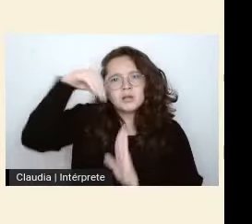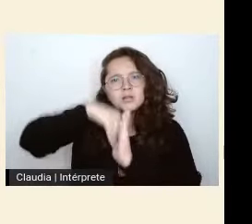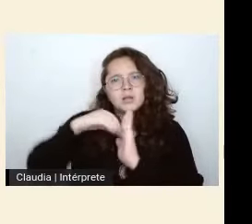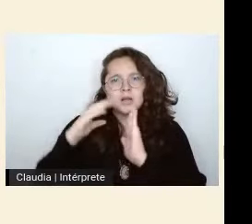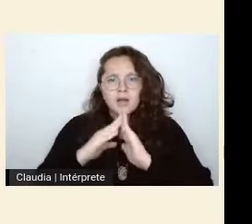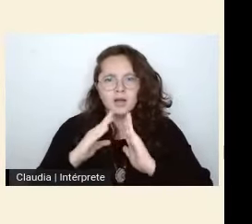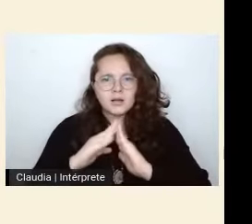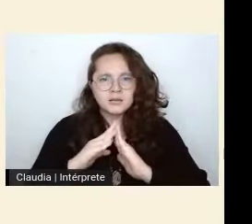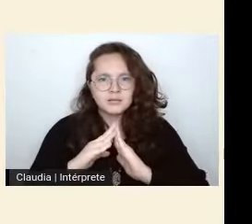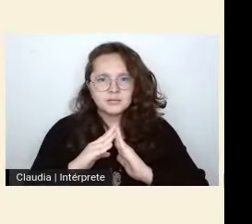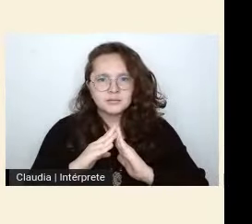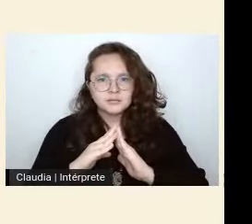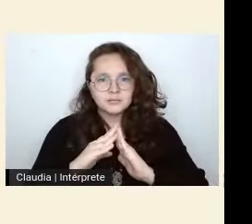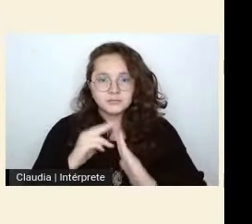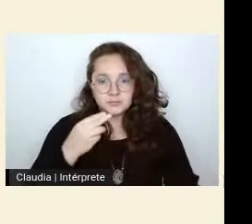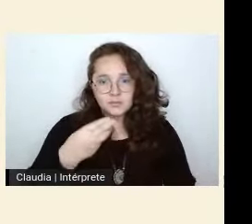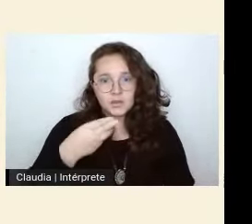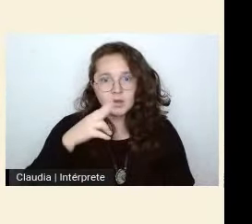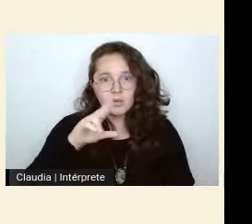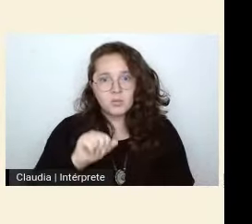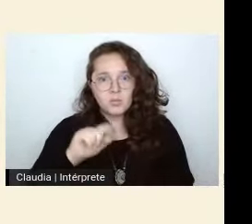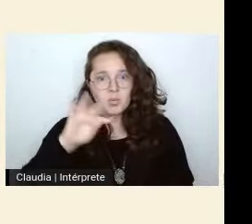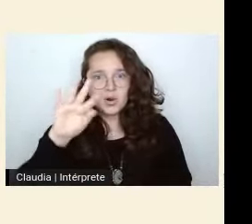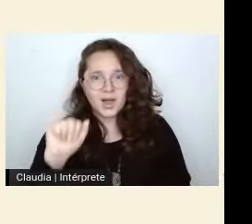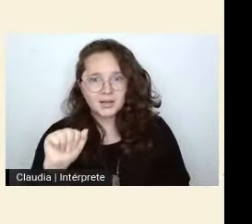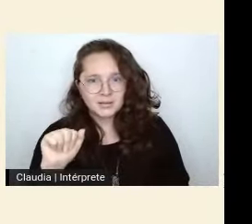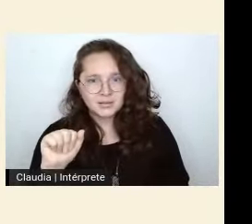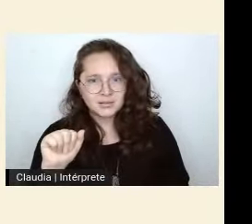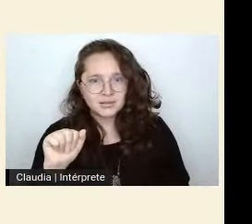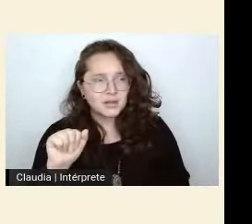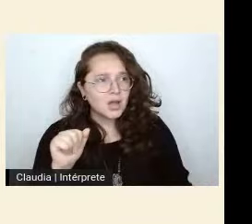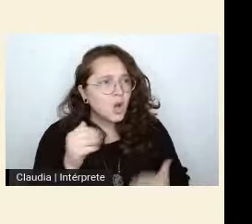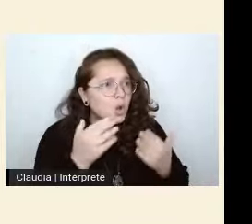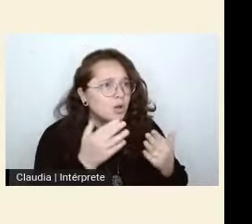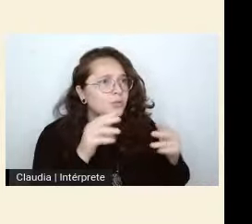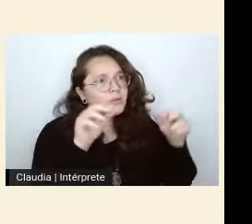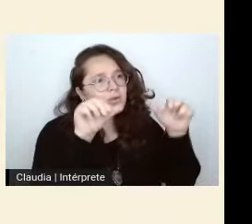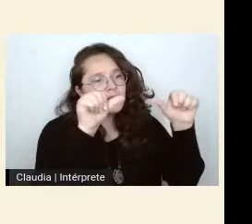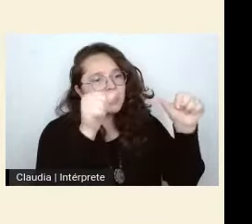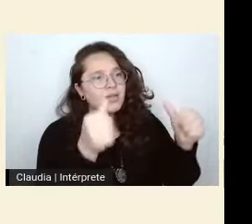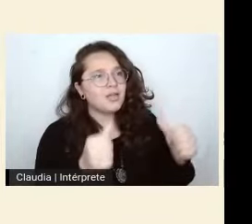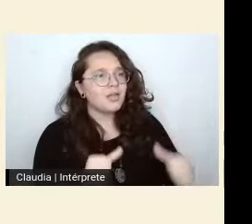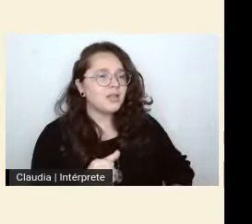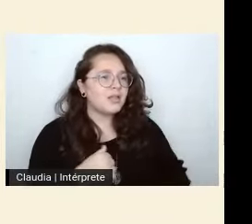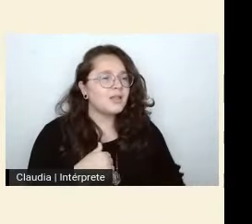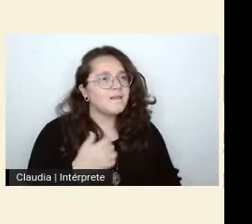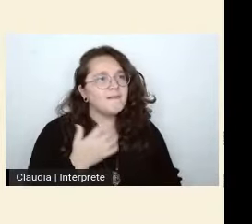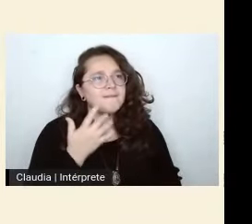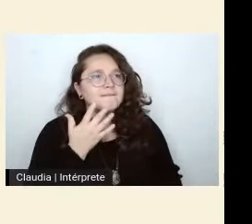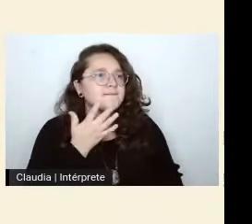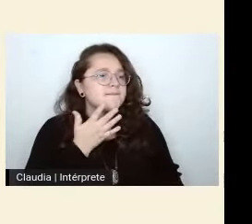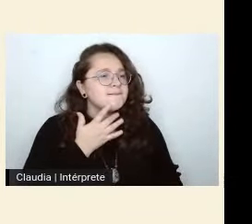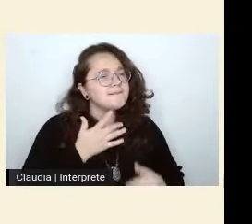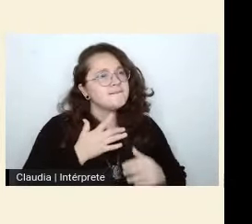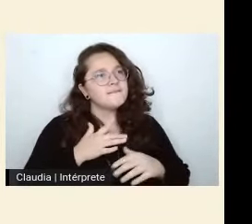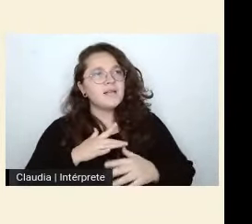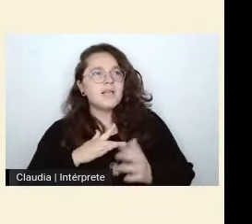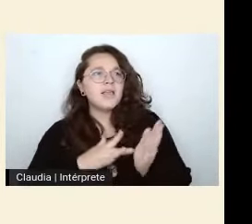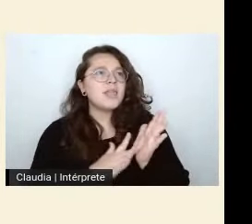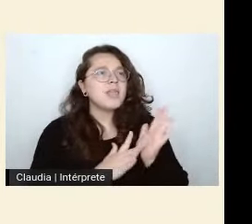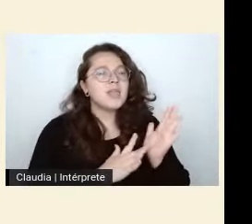mulata, corpo erotizado em excesso, objeto dos desejos ocultos do homem branco.